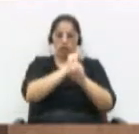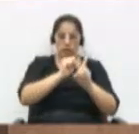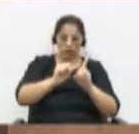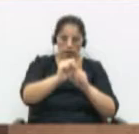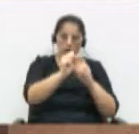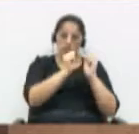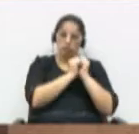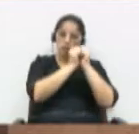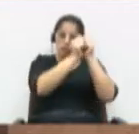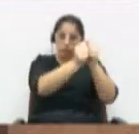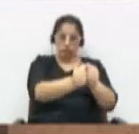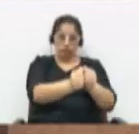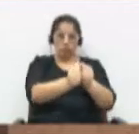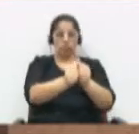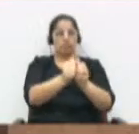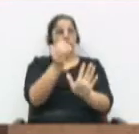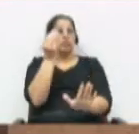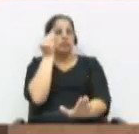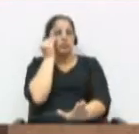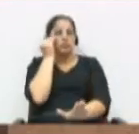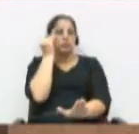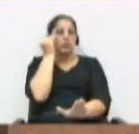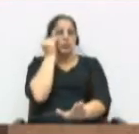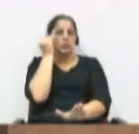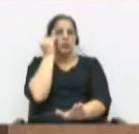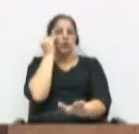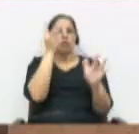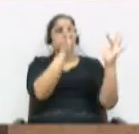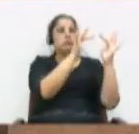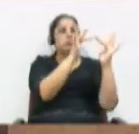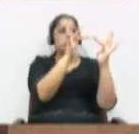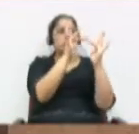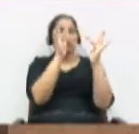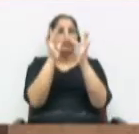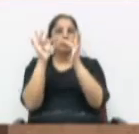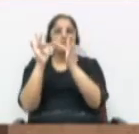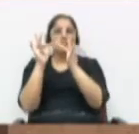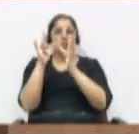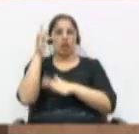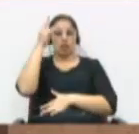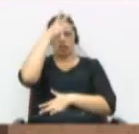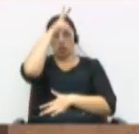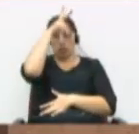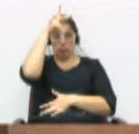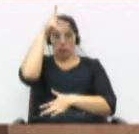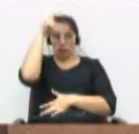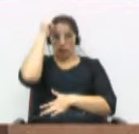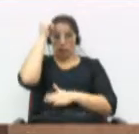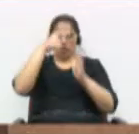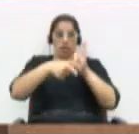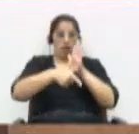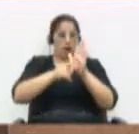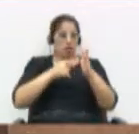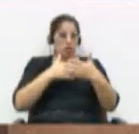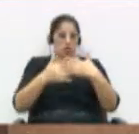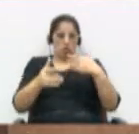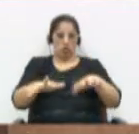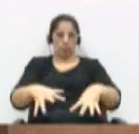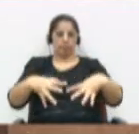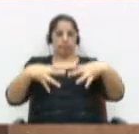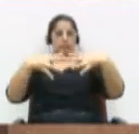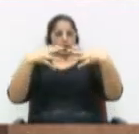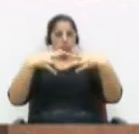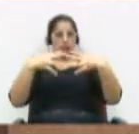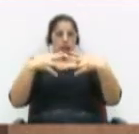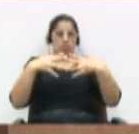aí, tentei por inúmeras vezes contato com a Prefeitura Municipal antes de qualquer Assembleia Geral da cooperativa.